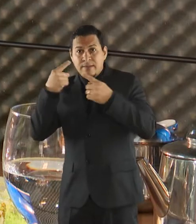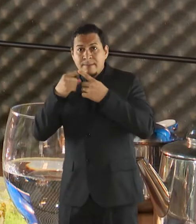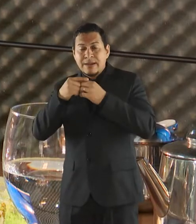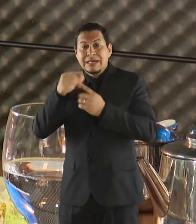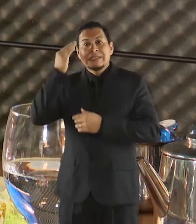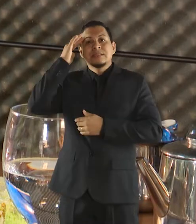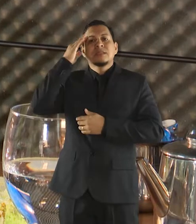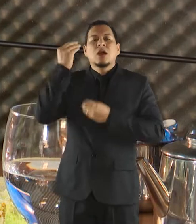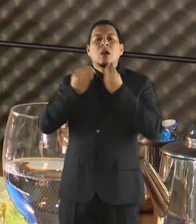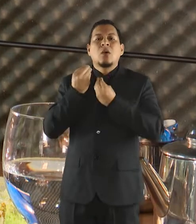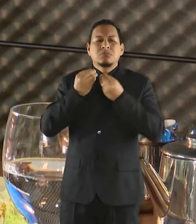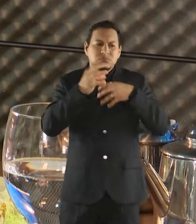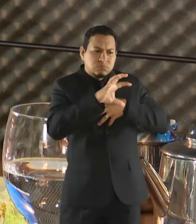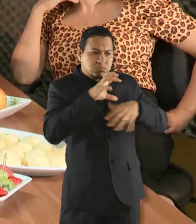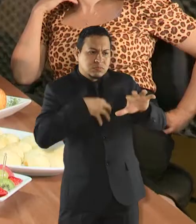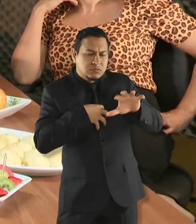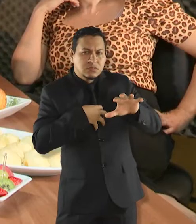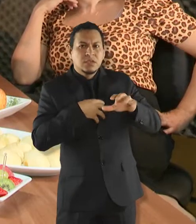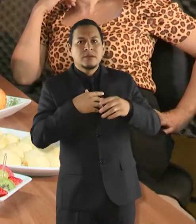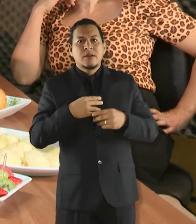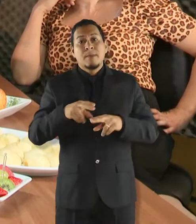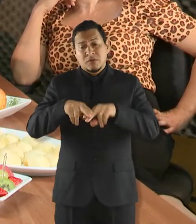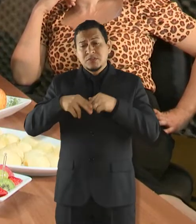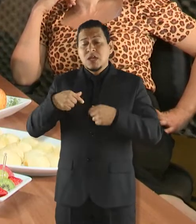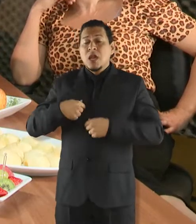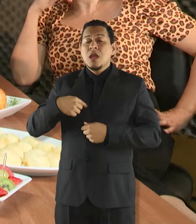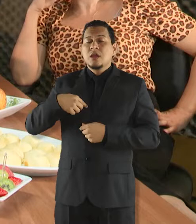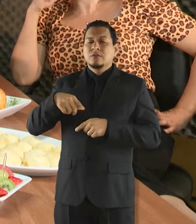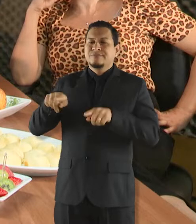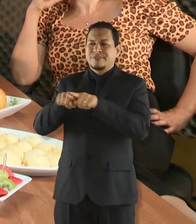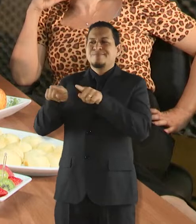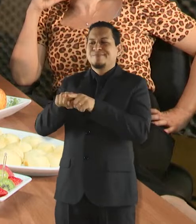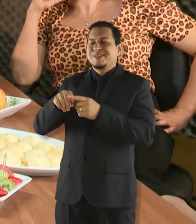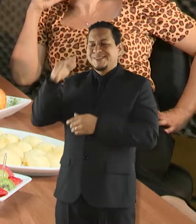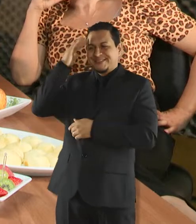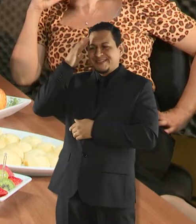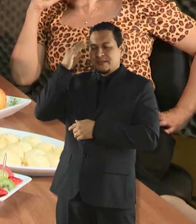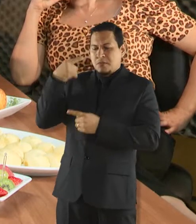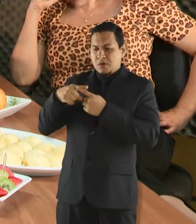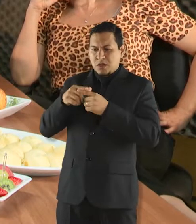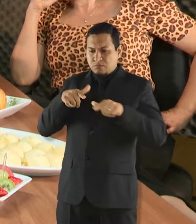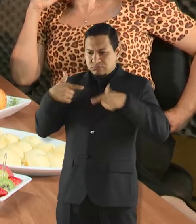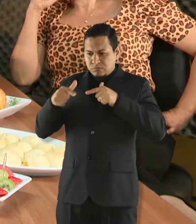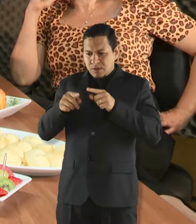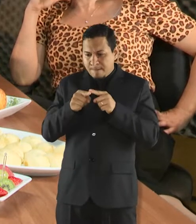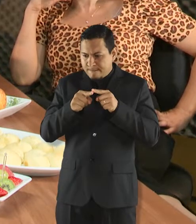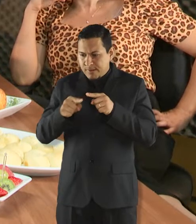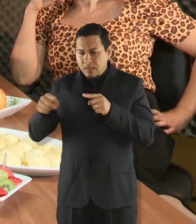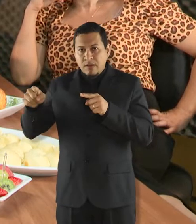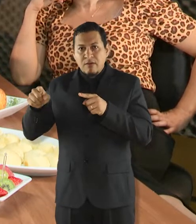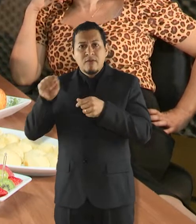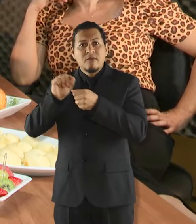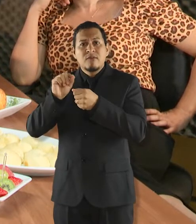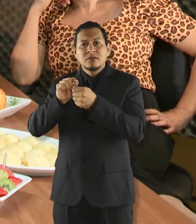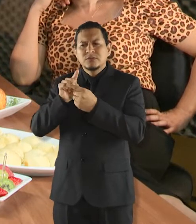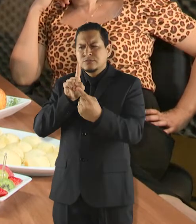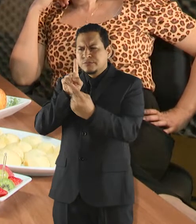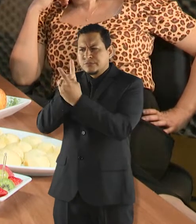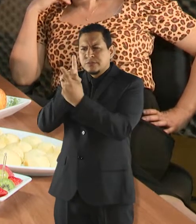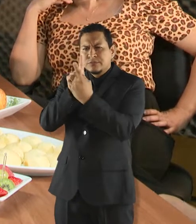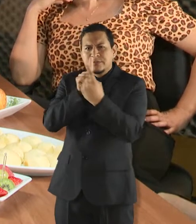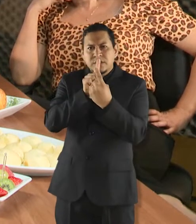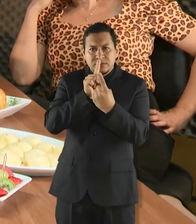são minhas, mas é como se fossem minhas. E eu entendo perfeitamente, né? Porque eu trabalhei uma época realizando, né, a